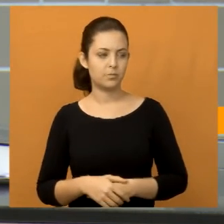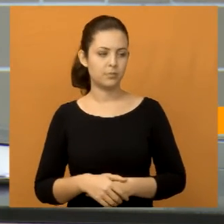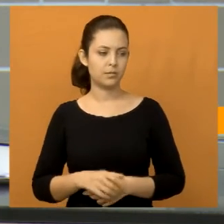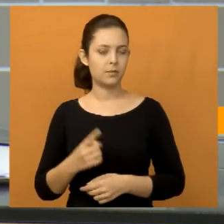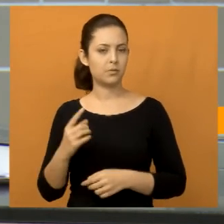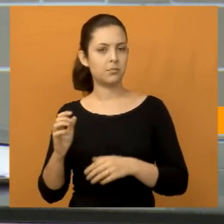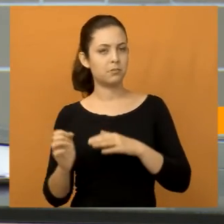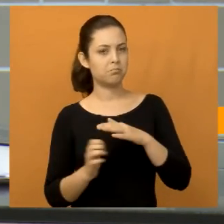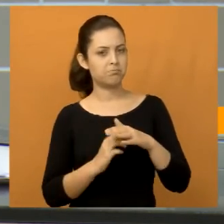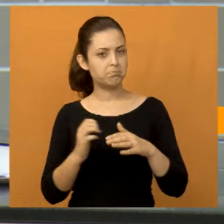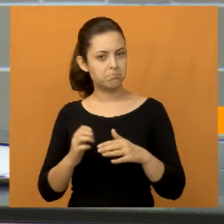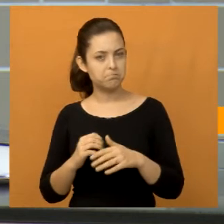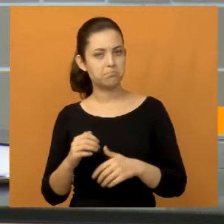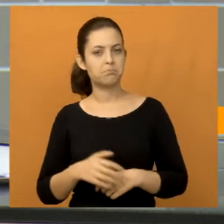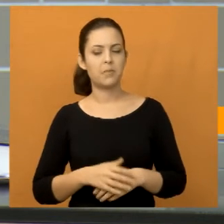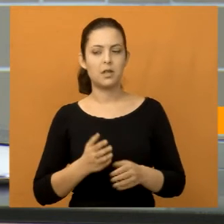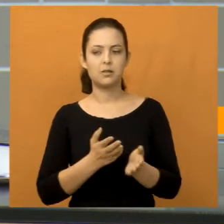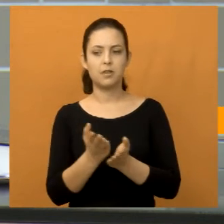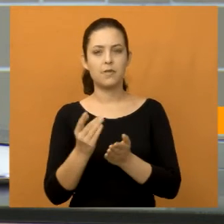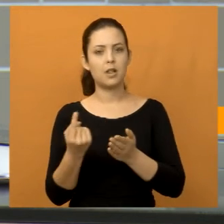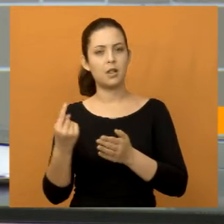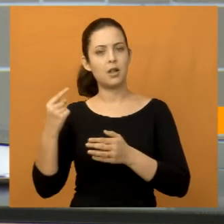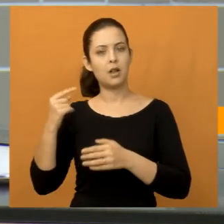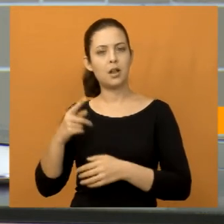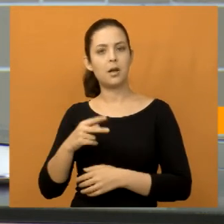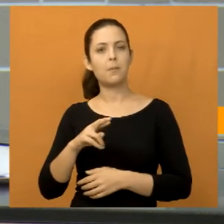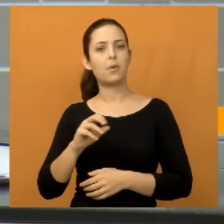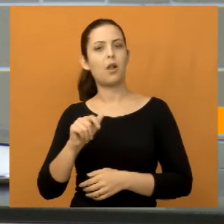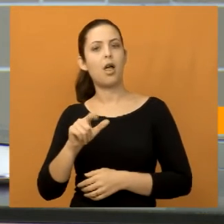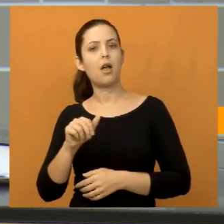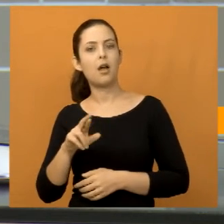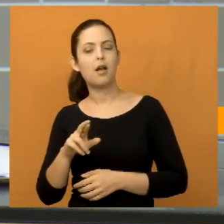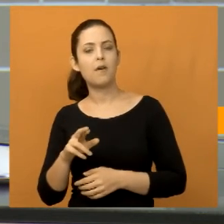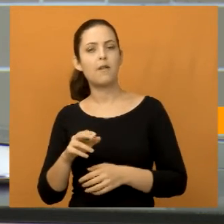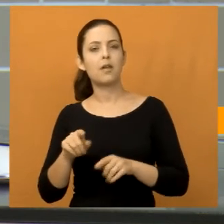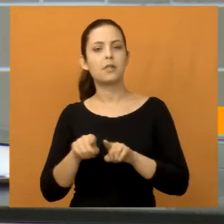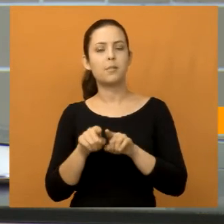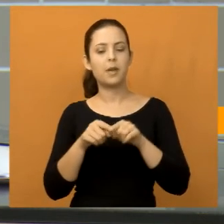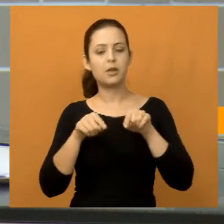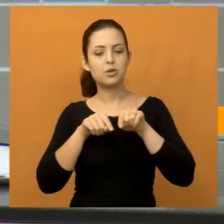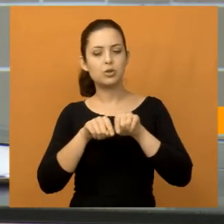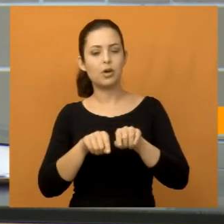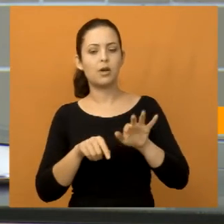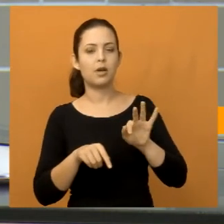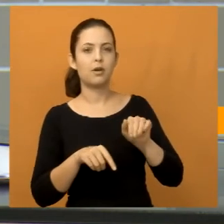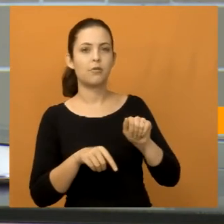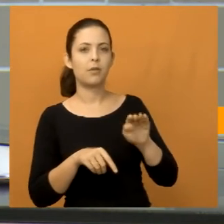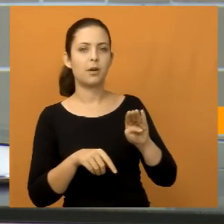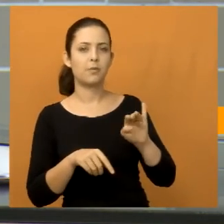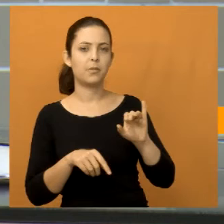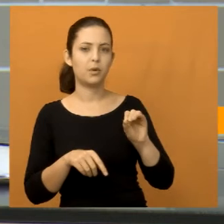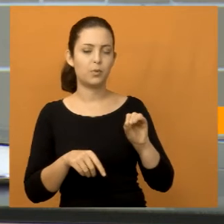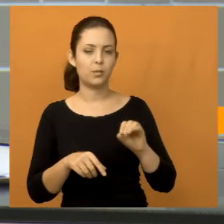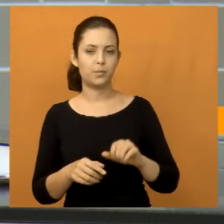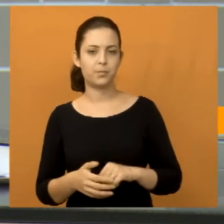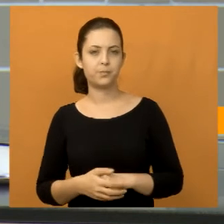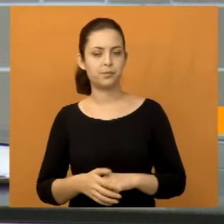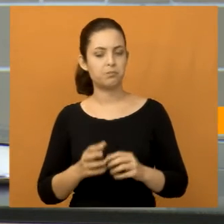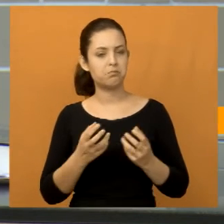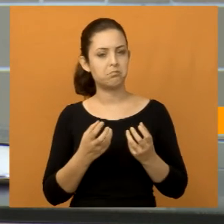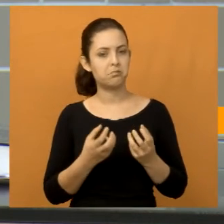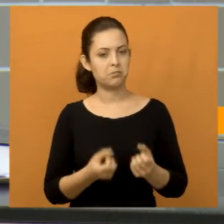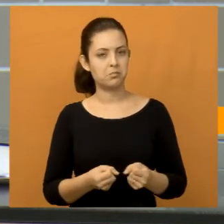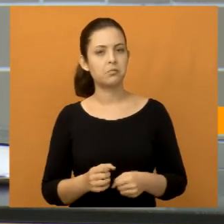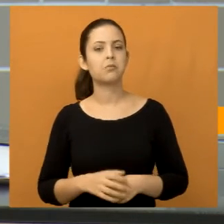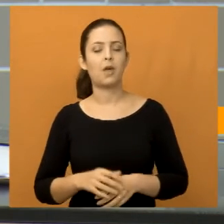uma das empresas que teria prestado serviços à Fundação Prolar e sócio de Fábio Fagionato, admitiu ter